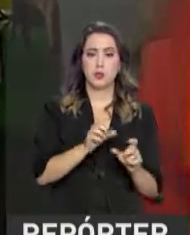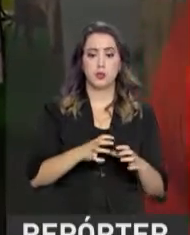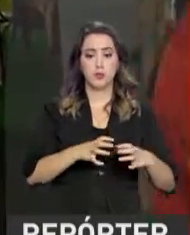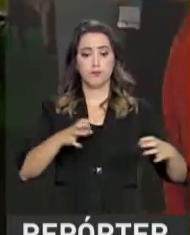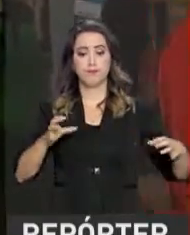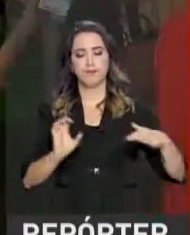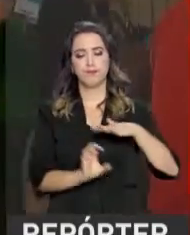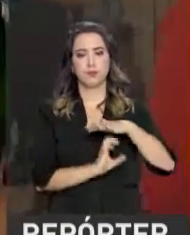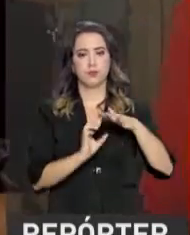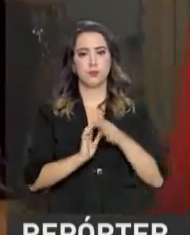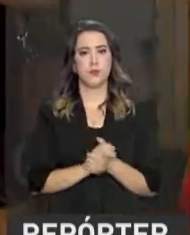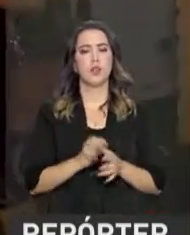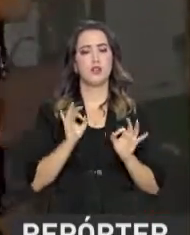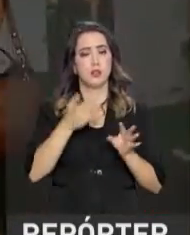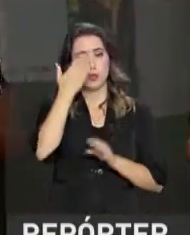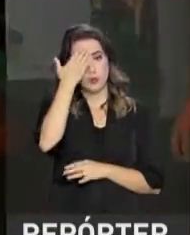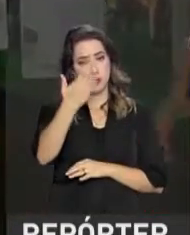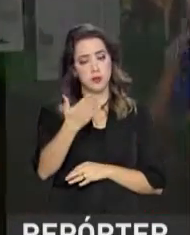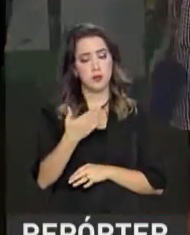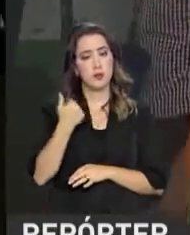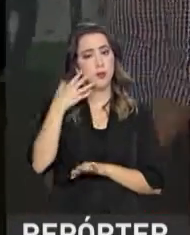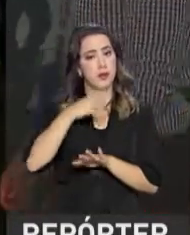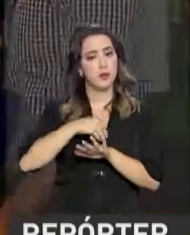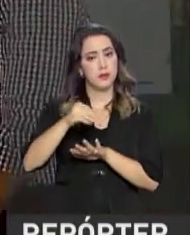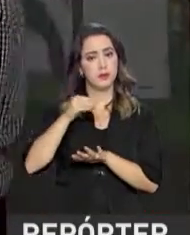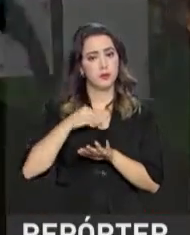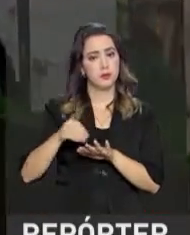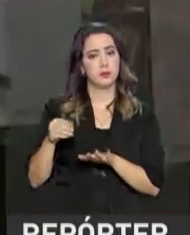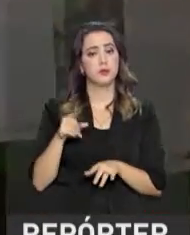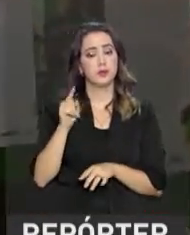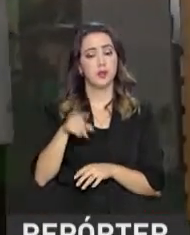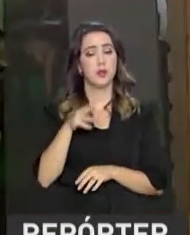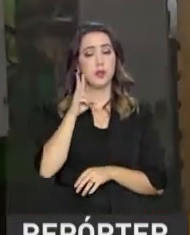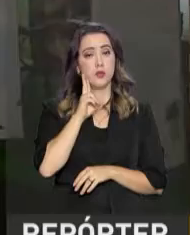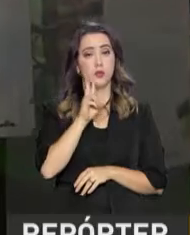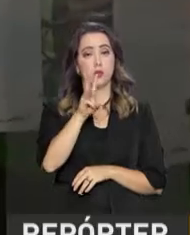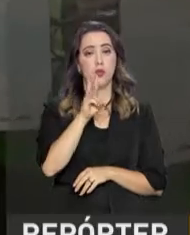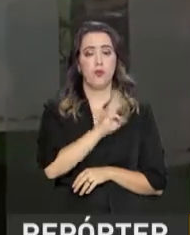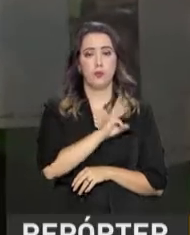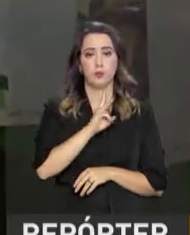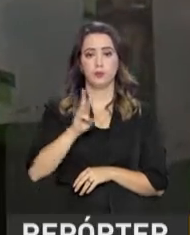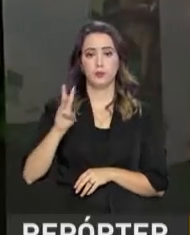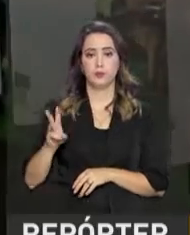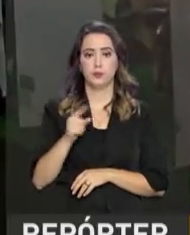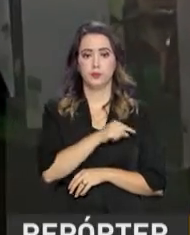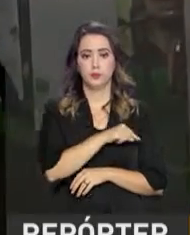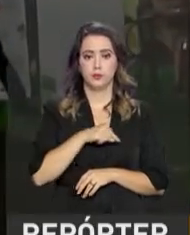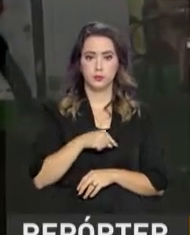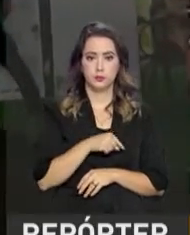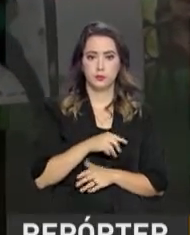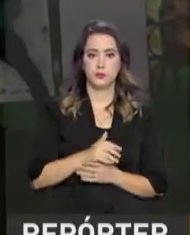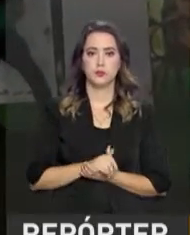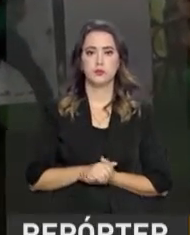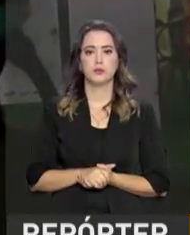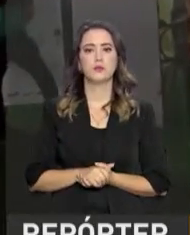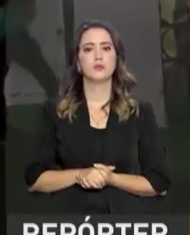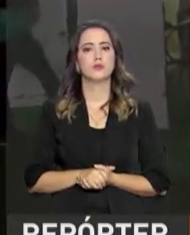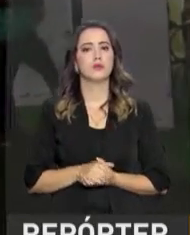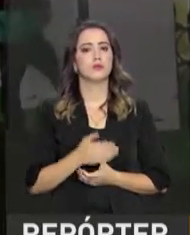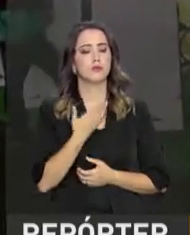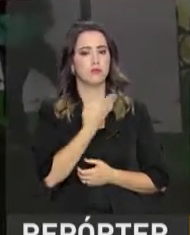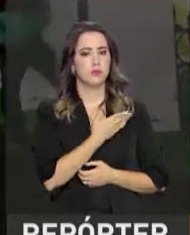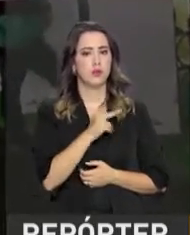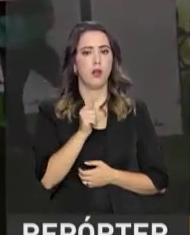pela entrevista. E se você quer mais informações sobre o programa Água Doce, é só entrar no site do Ministério do Meio Ambiente. Carla Vattier, NBR,